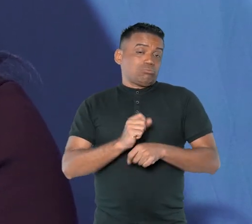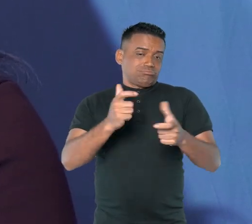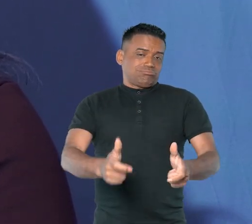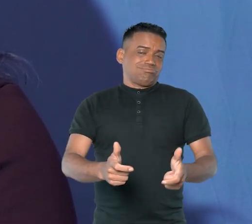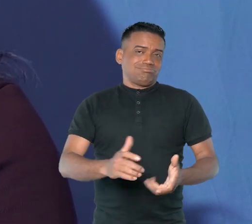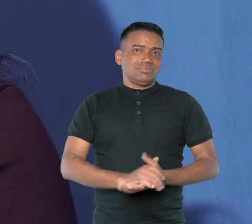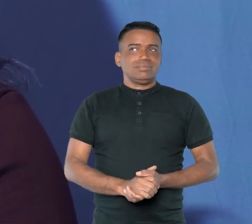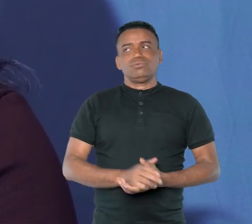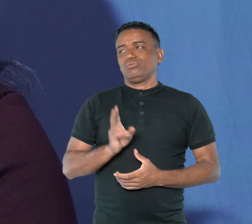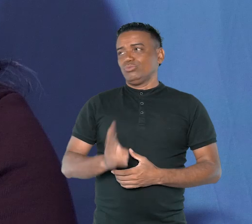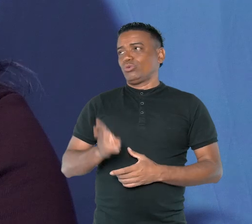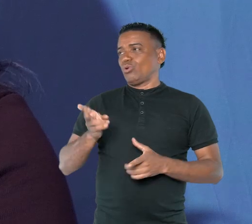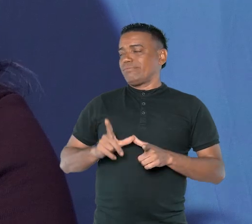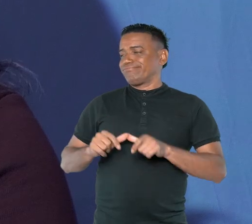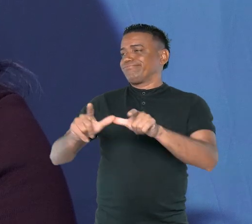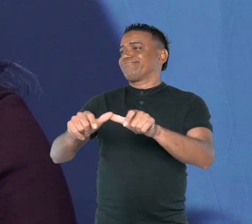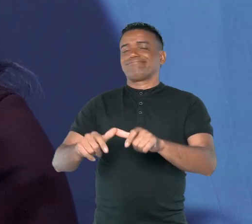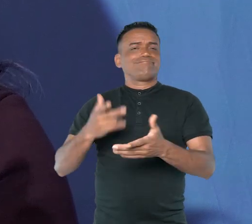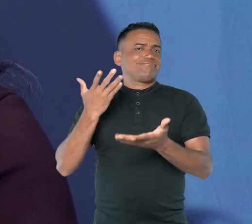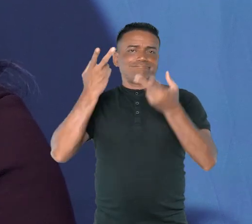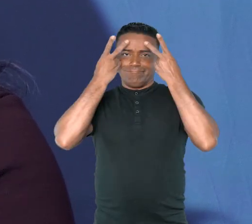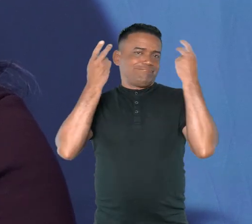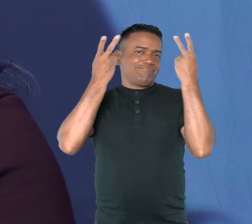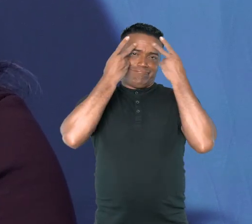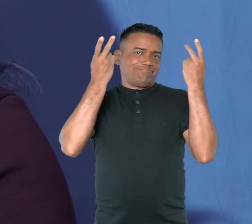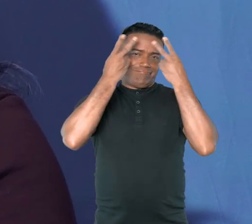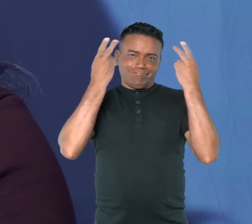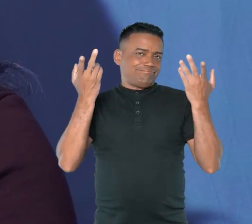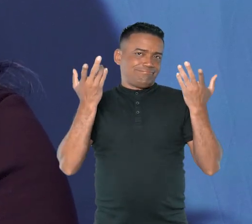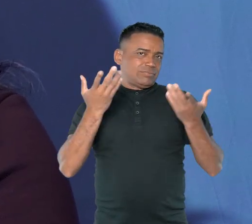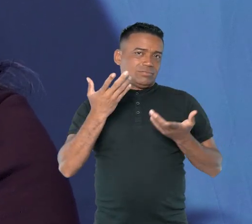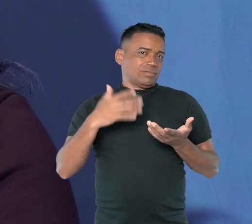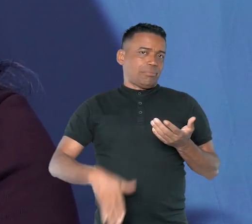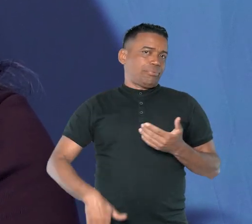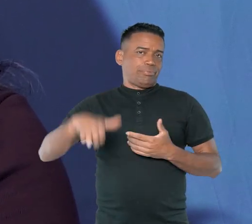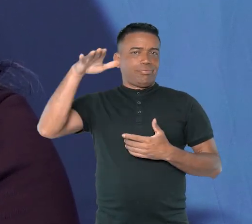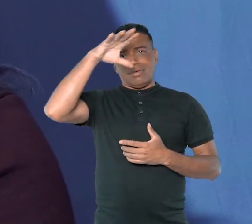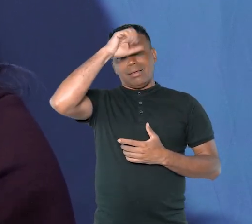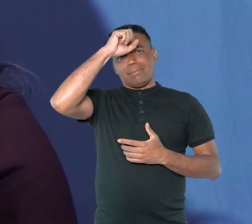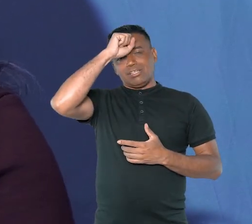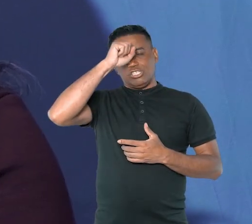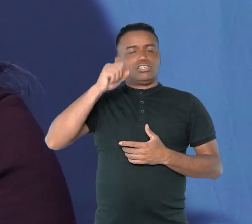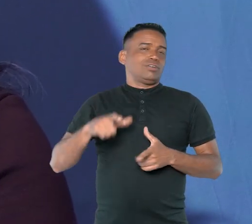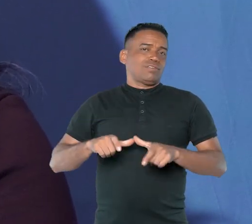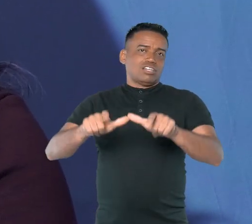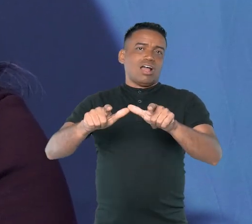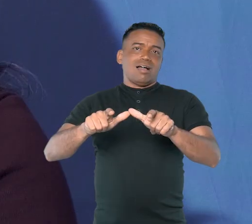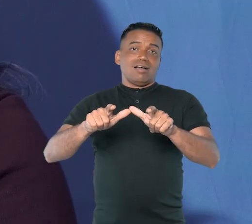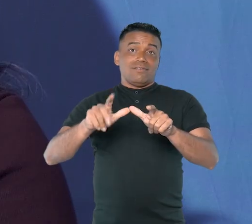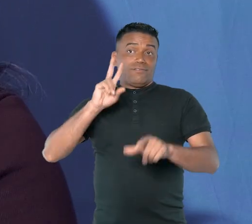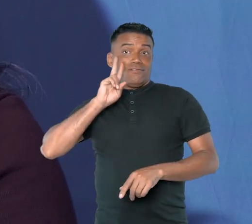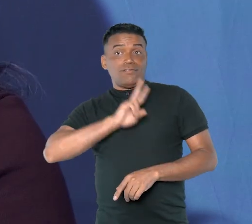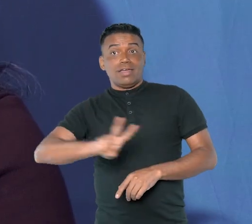Eu acho que eu vou continuar viajando como eu sempre viajei, assim, ou como eu aprendi a viajar, né? Vendo o mundo, para usar